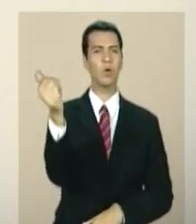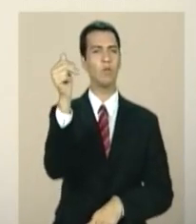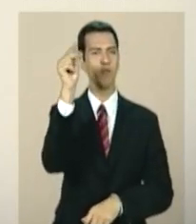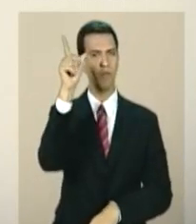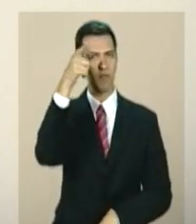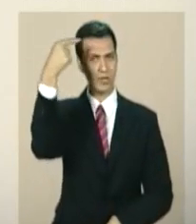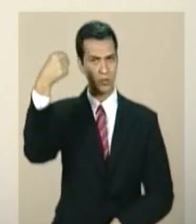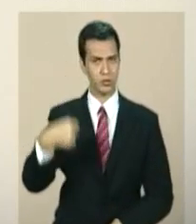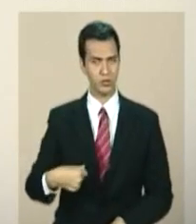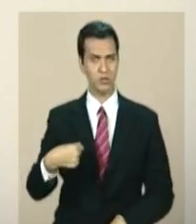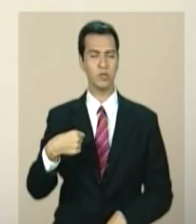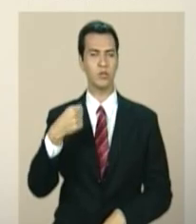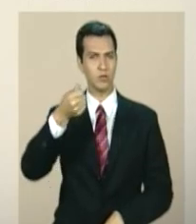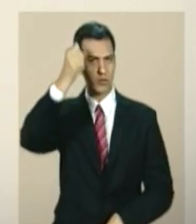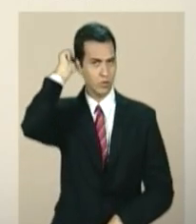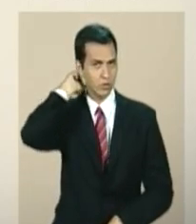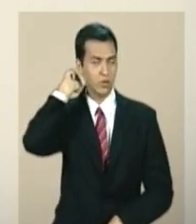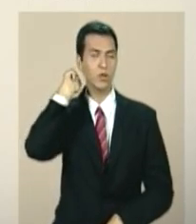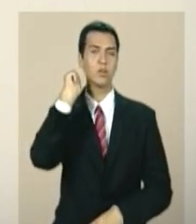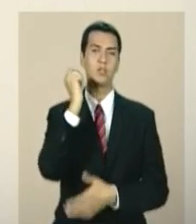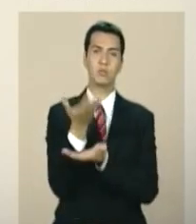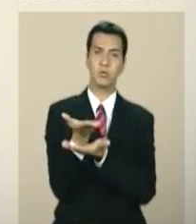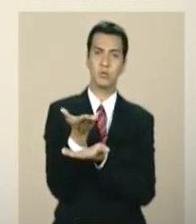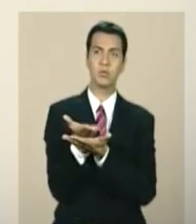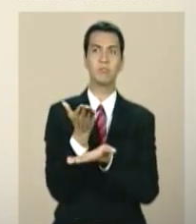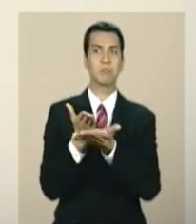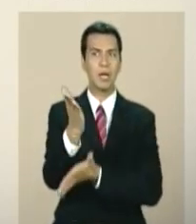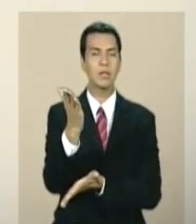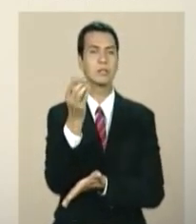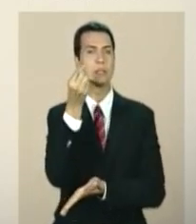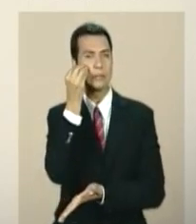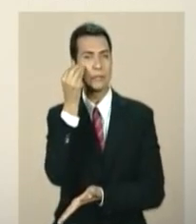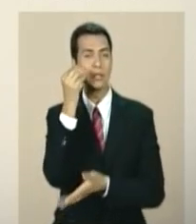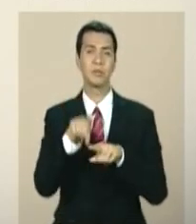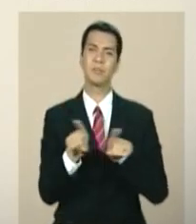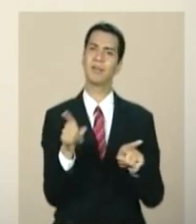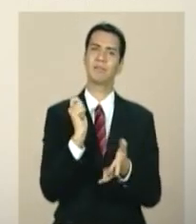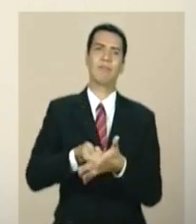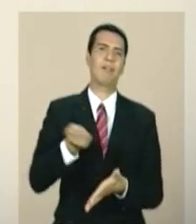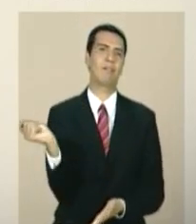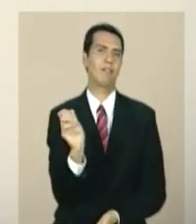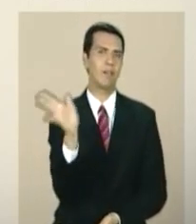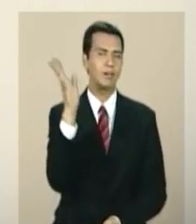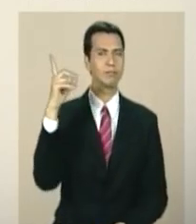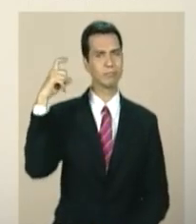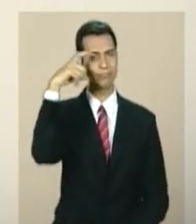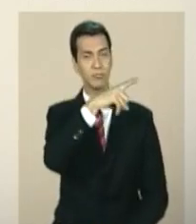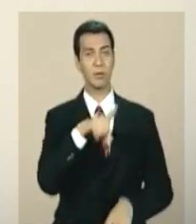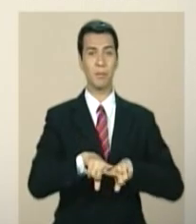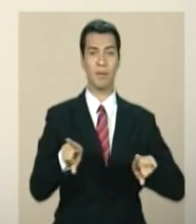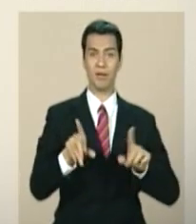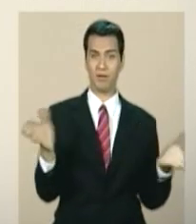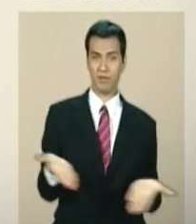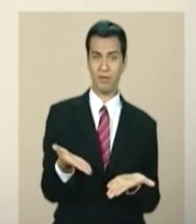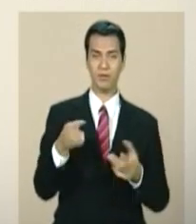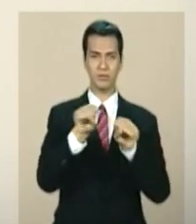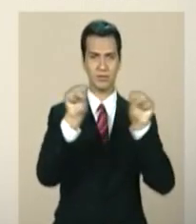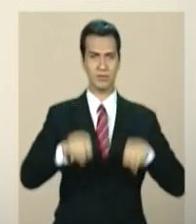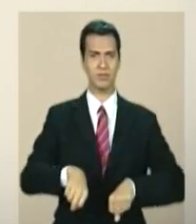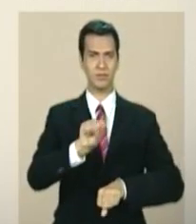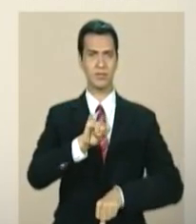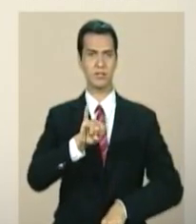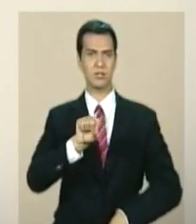Universidade o que para ele pode ser inviável com o czu este obstáculo deixa desistir sabe por quê